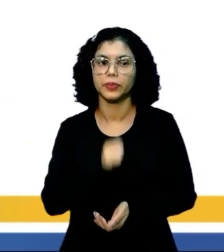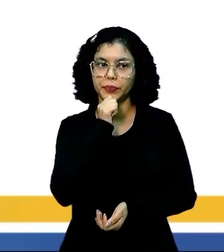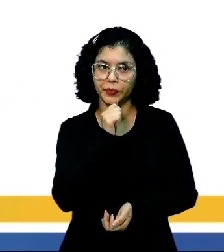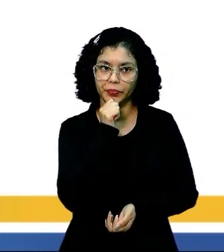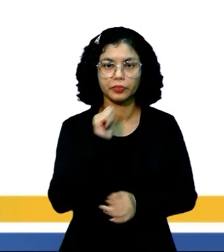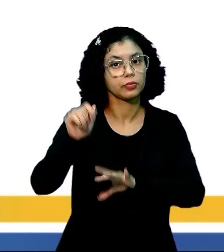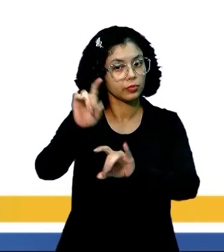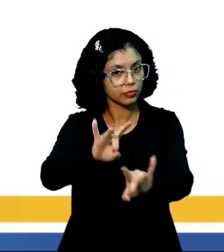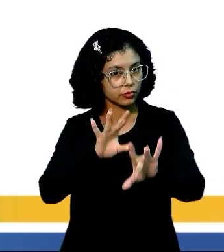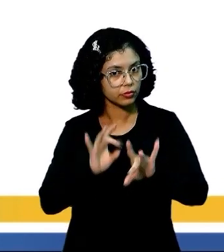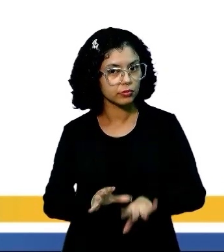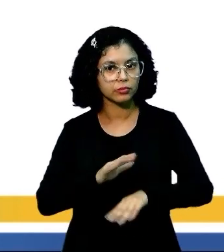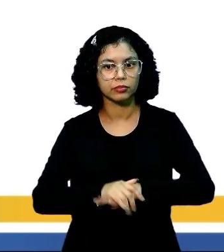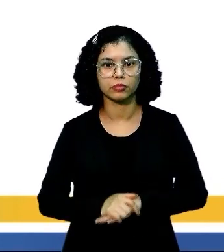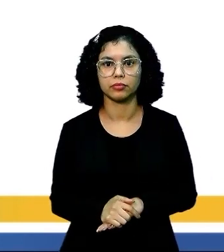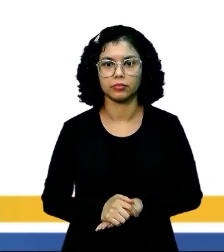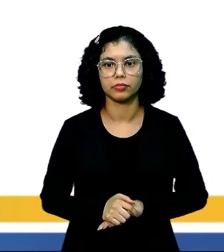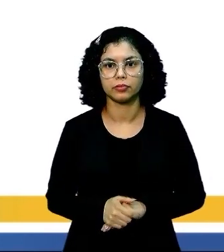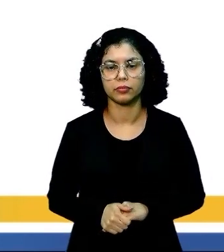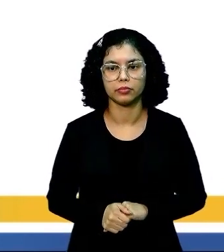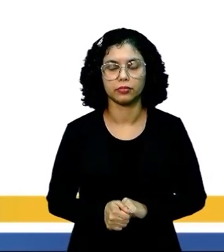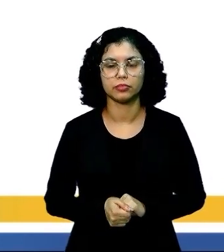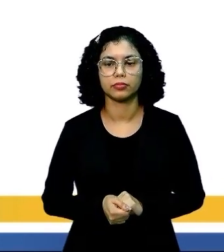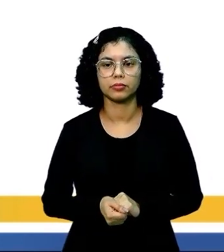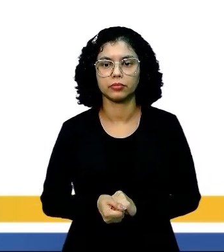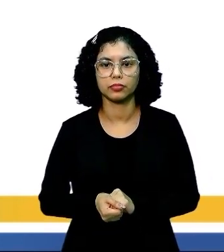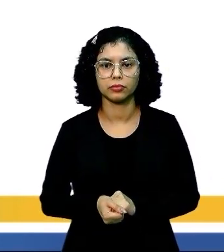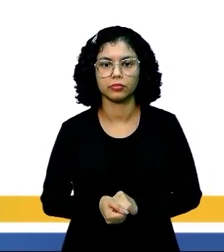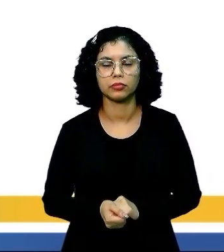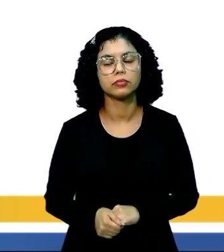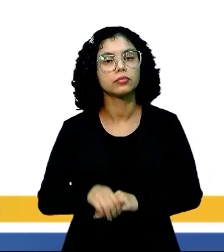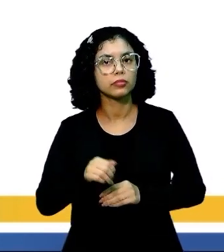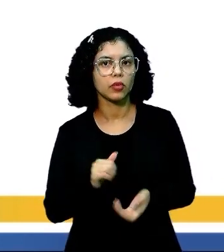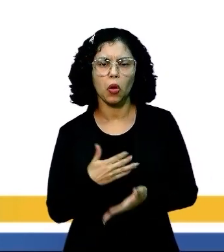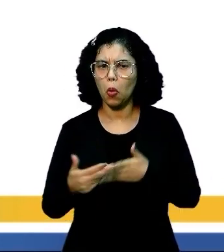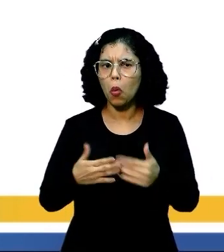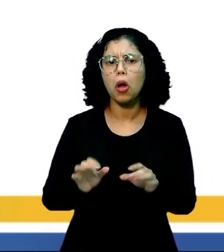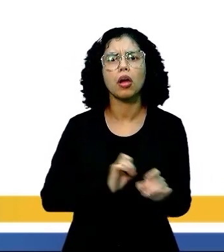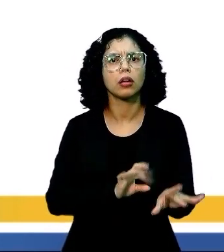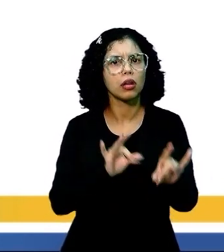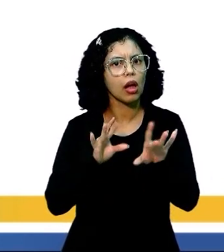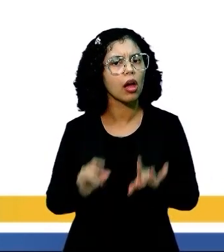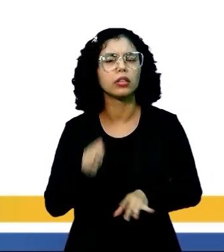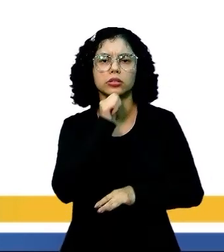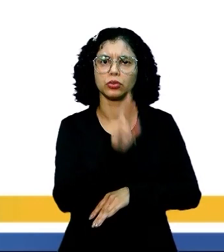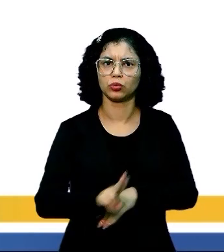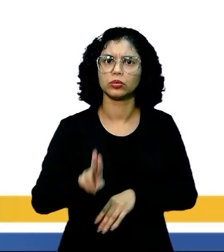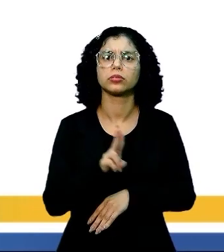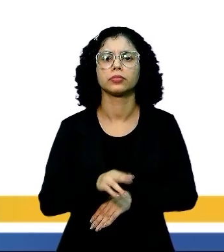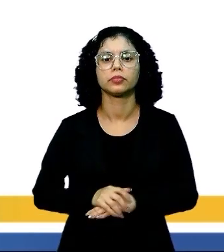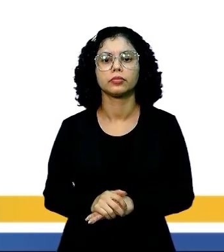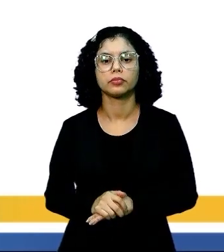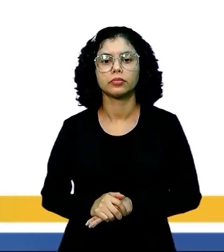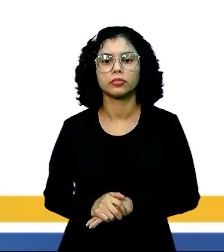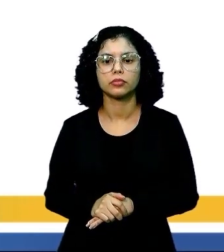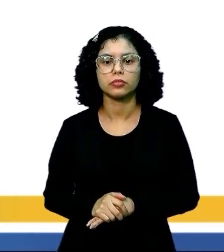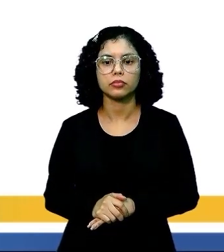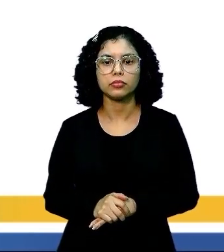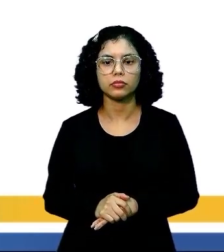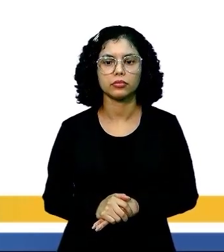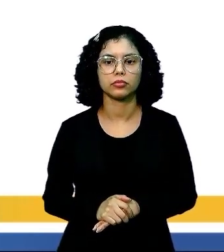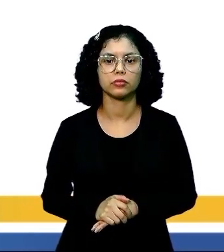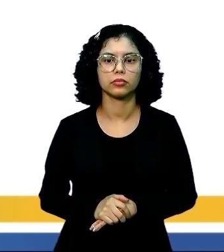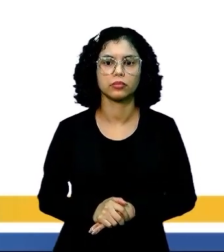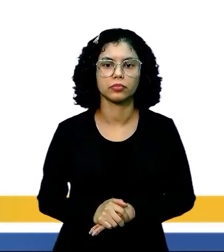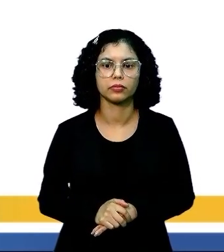a técnica aqui, galerinha, de skin, de scan ou qualquer outra técnica que você vai otimizar aí o seu tempo. Olha,